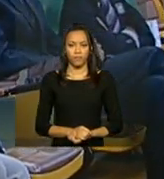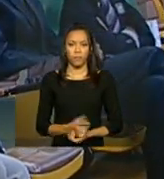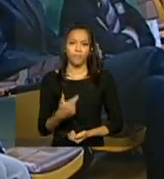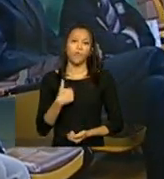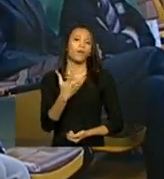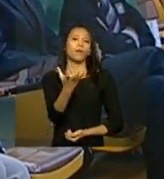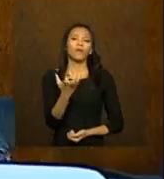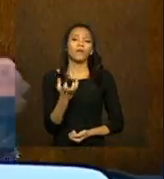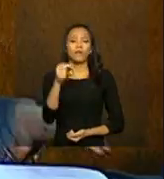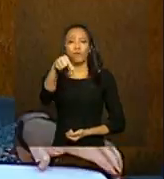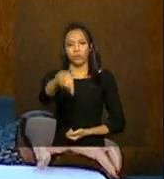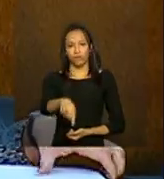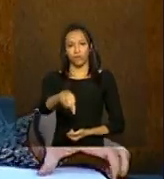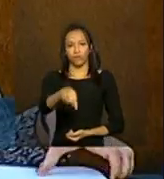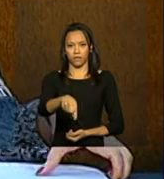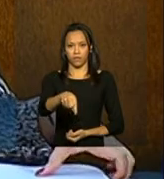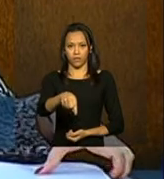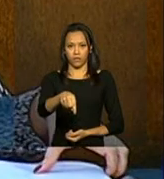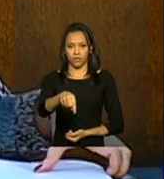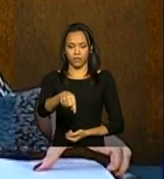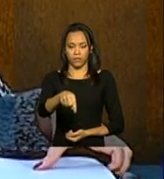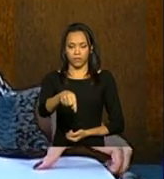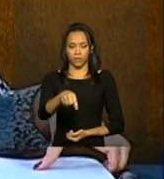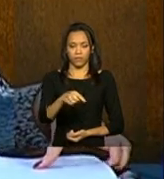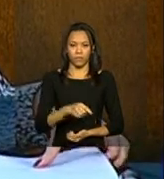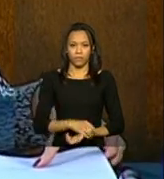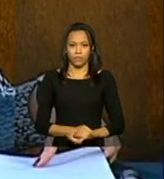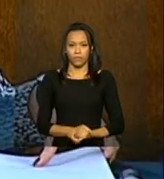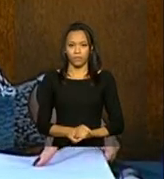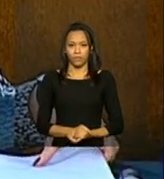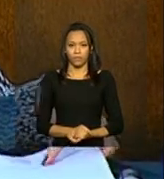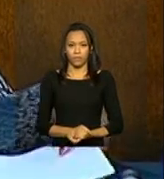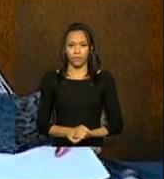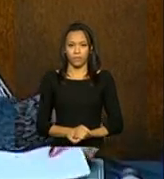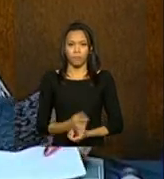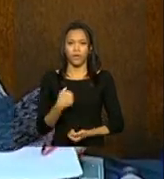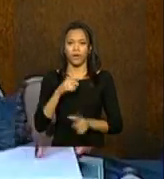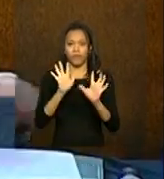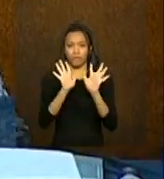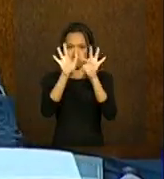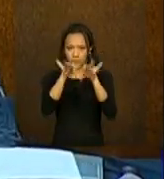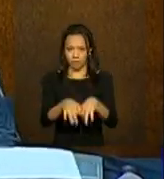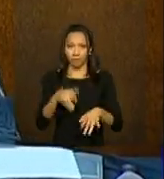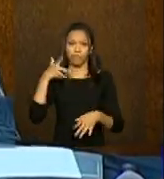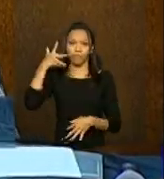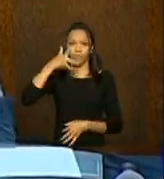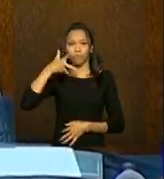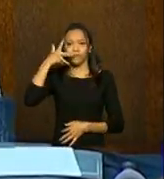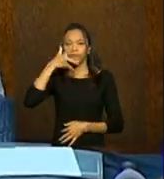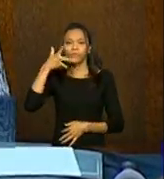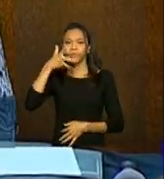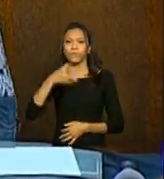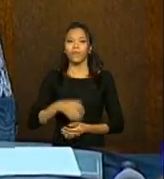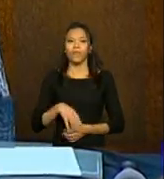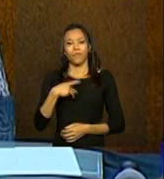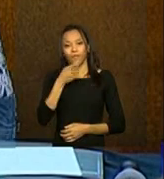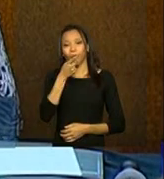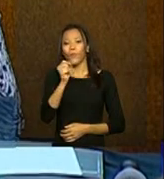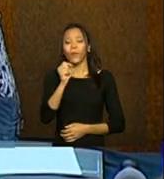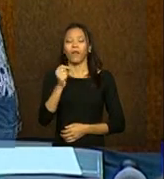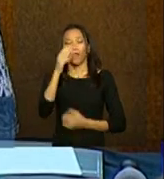Eu queria aqui para eh eh encerrar eh deixar meu